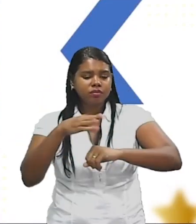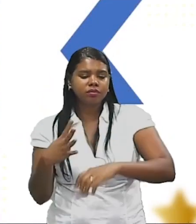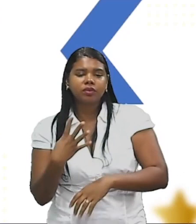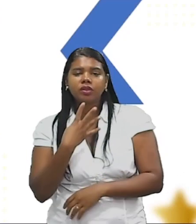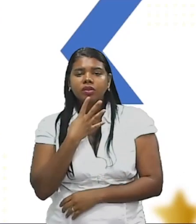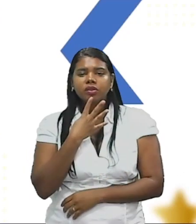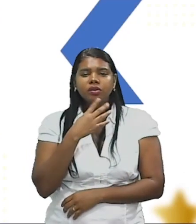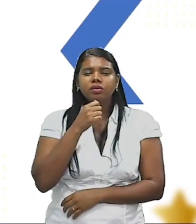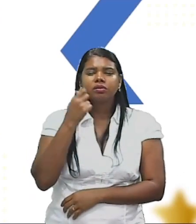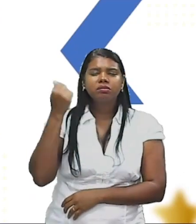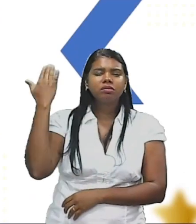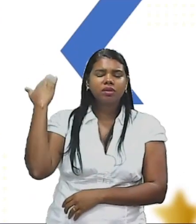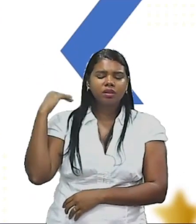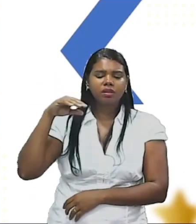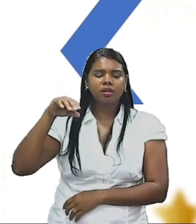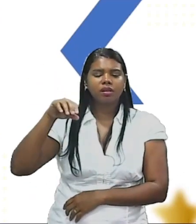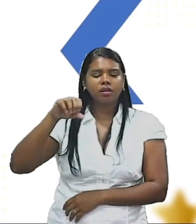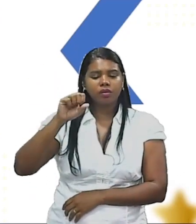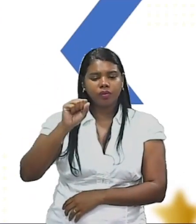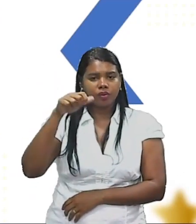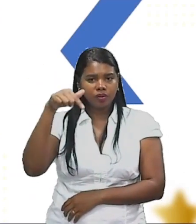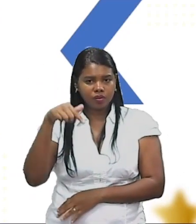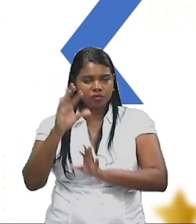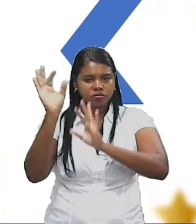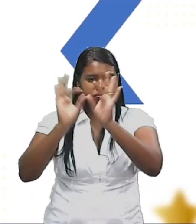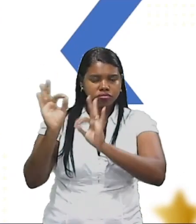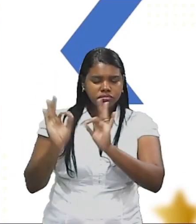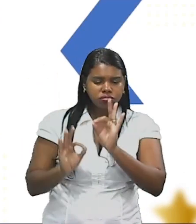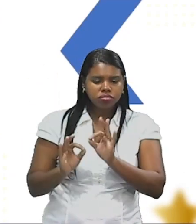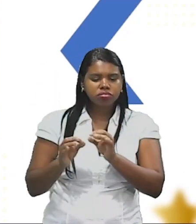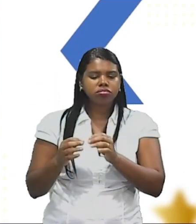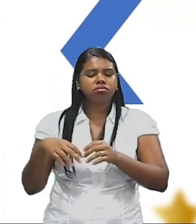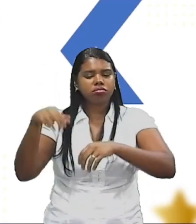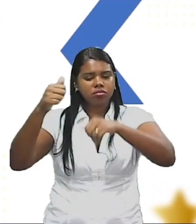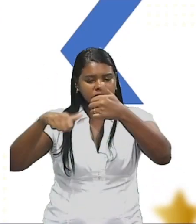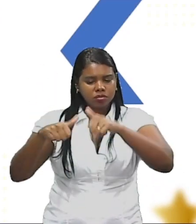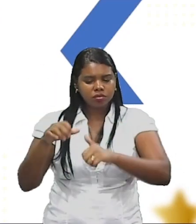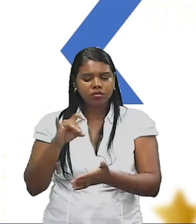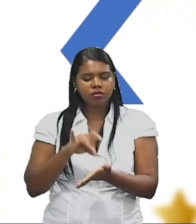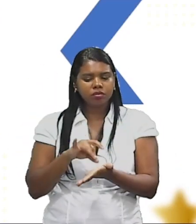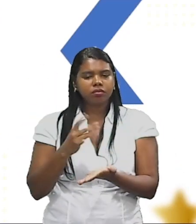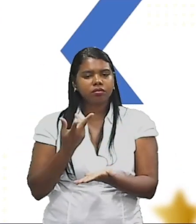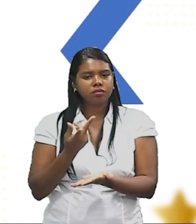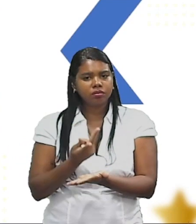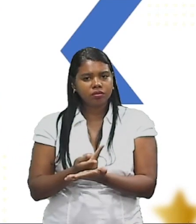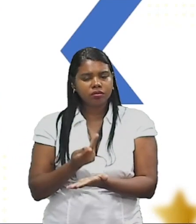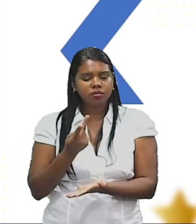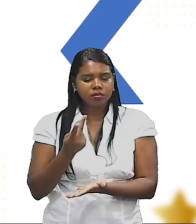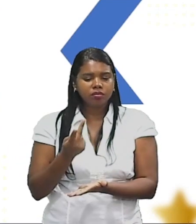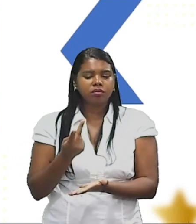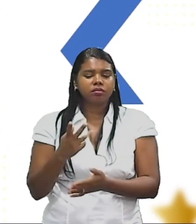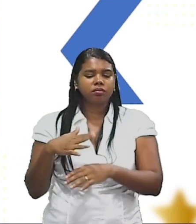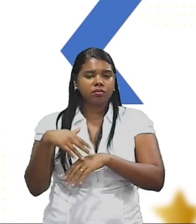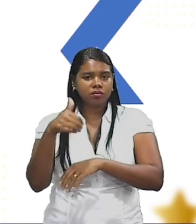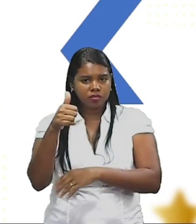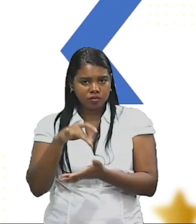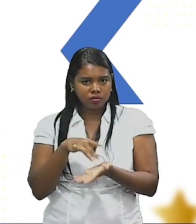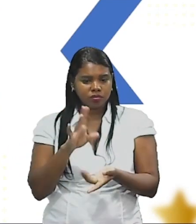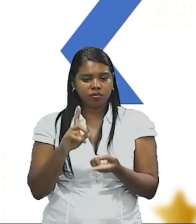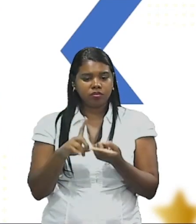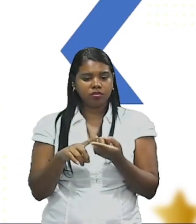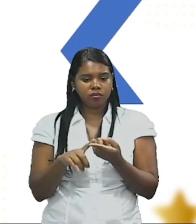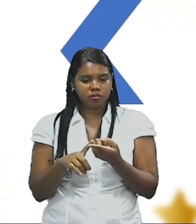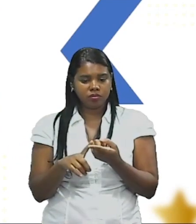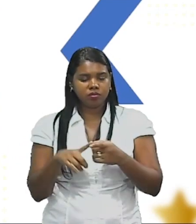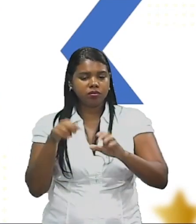Ela foi criada em 87, passou por algumas revisões, mas ela realmente é a que tem uma penetração melhor, né? Tanto